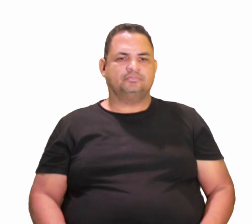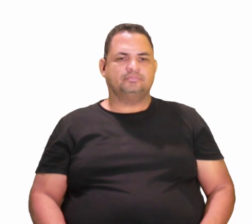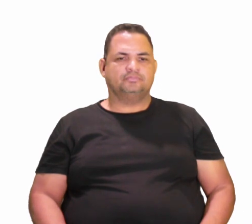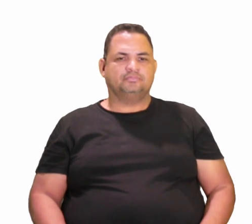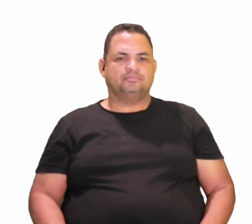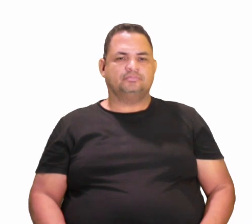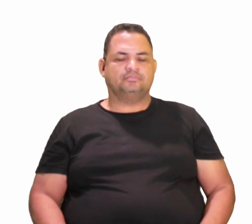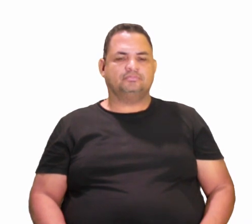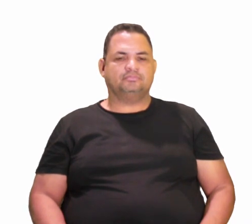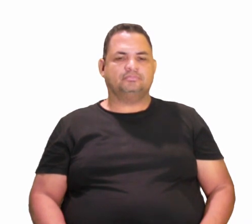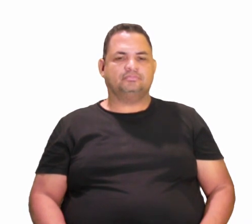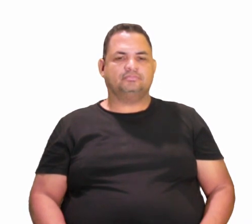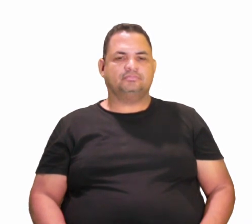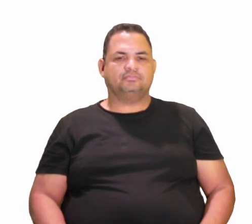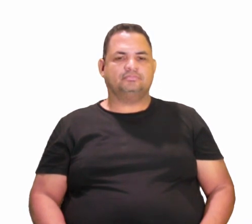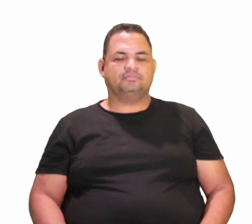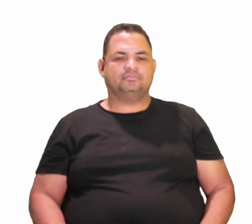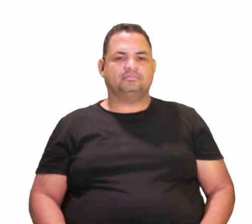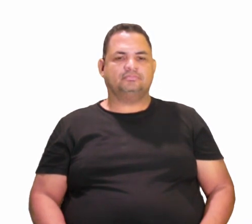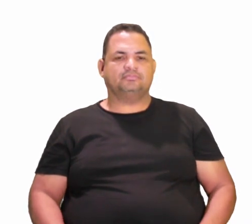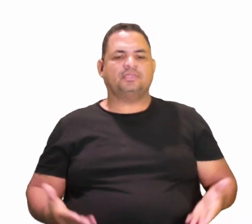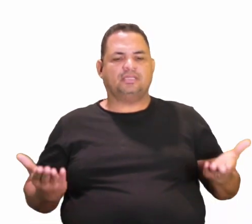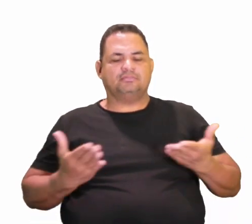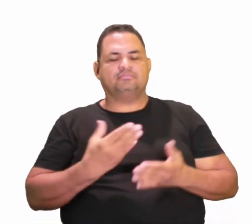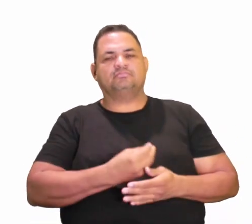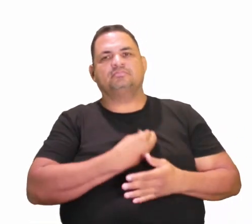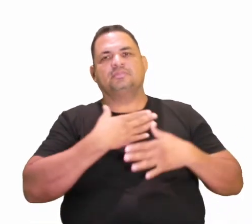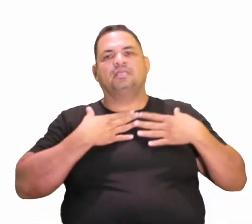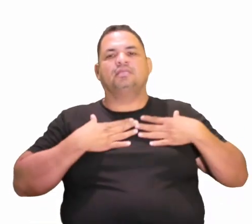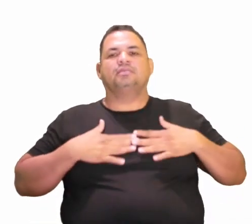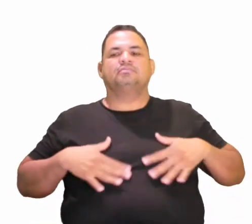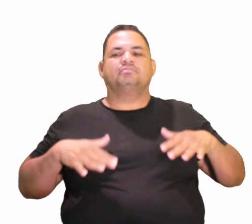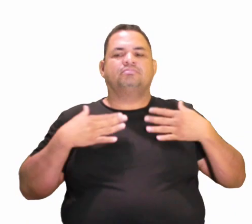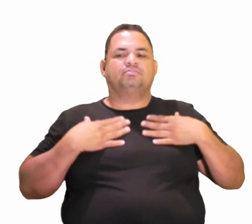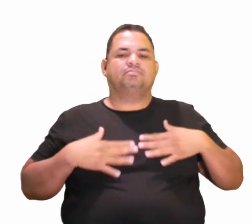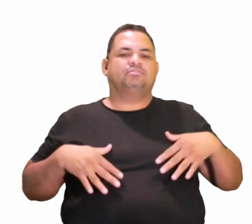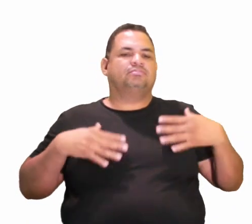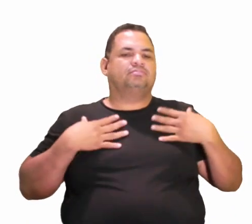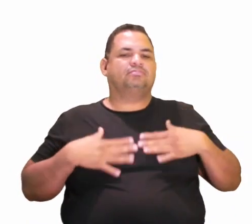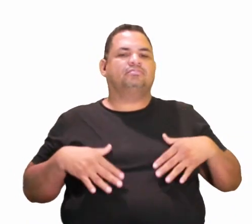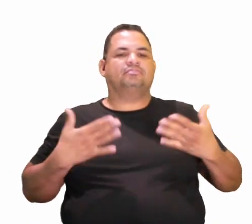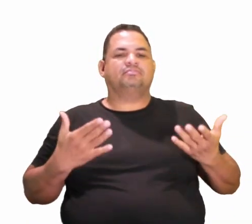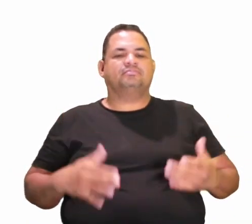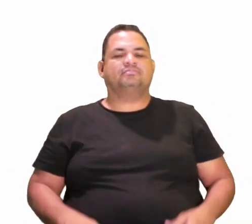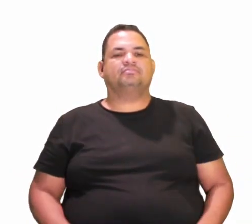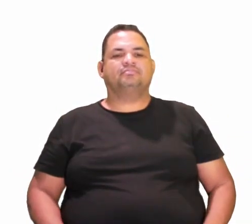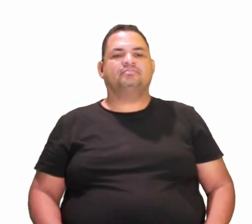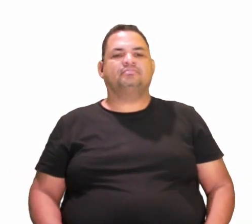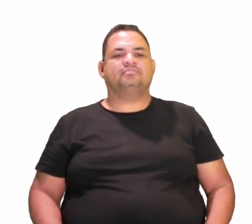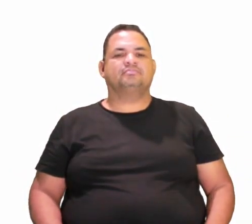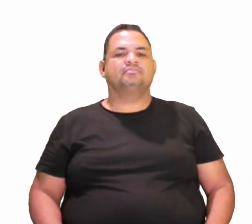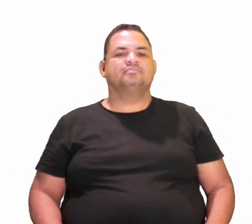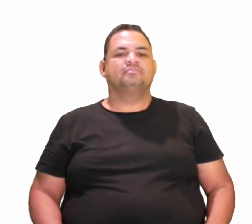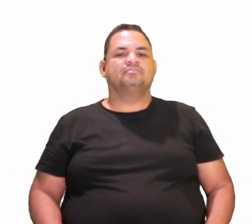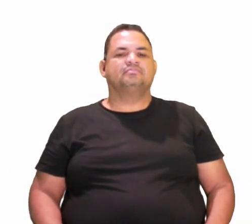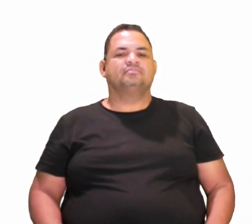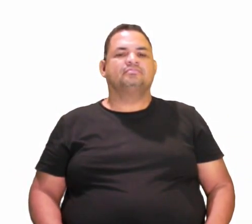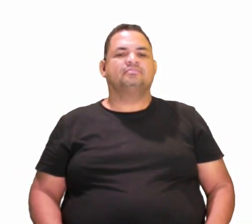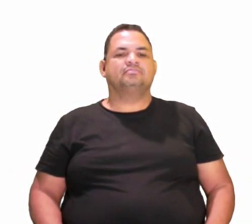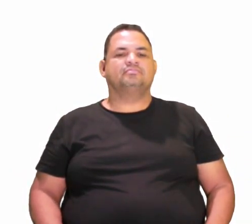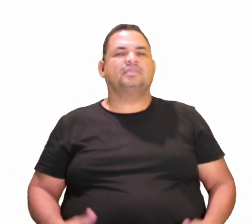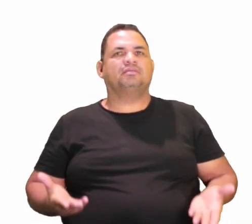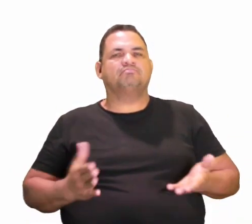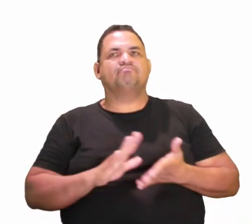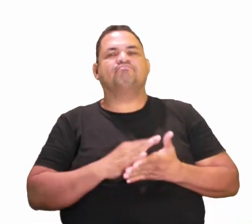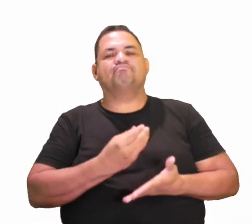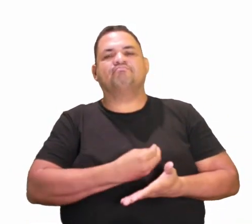to relax, né? É um momento aí para relaxar. It is a time to have fun. É um